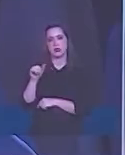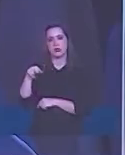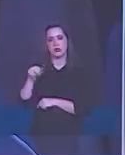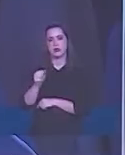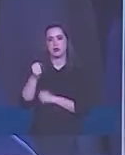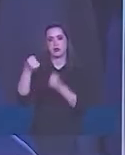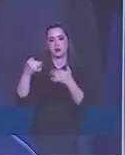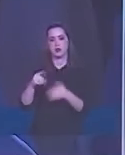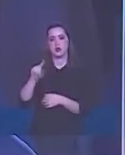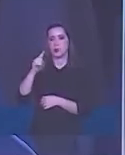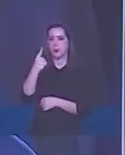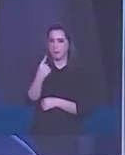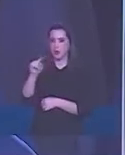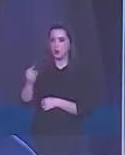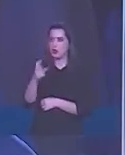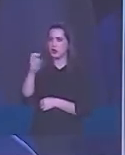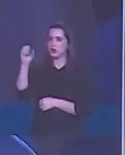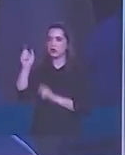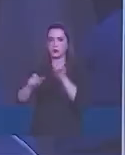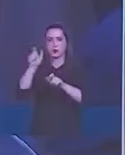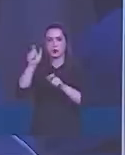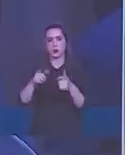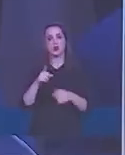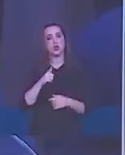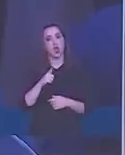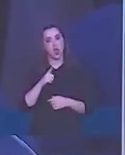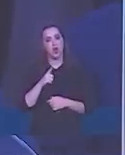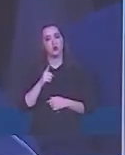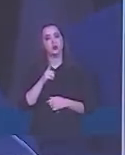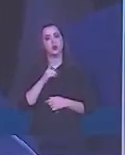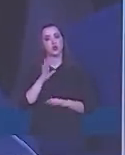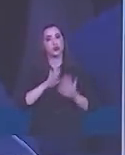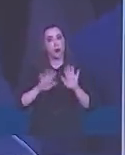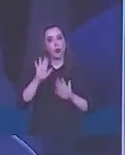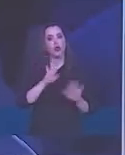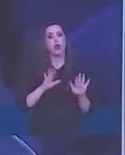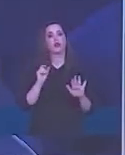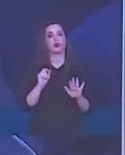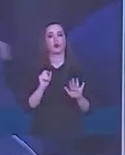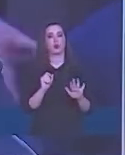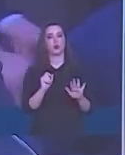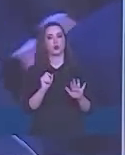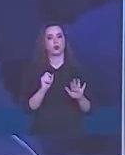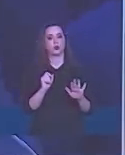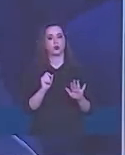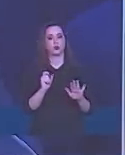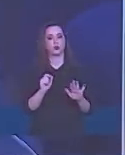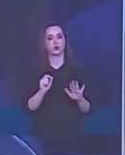com a tecnologia, com tudo que se tem, né, o caso das vacinas,